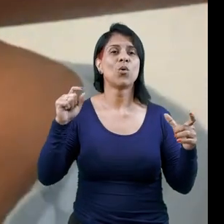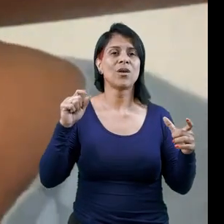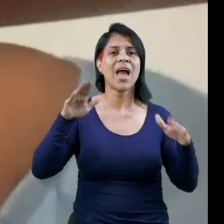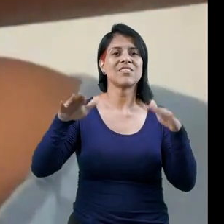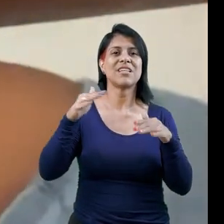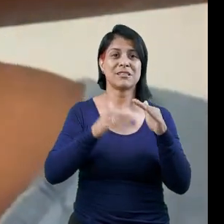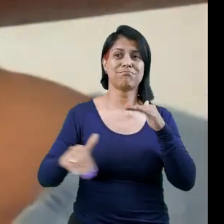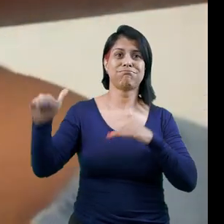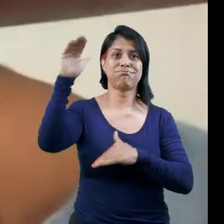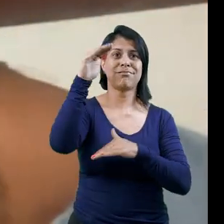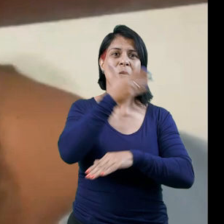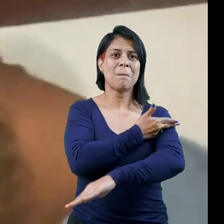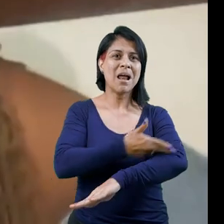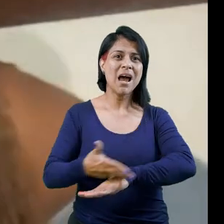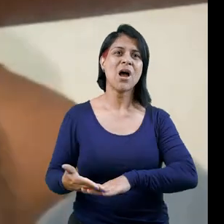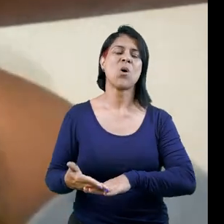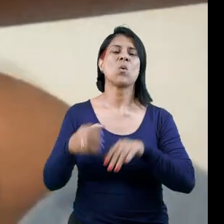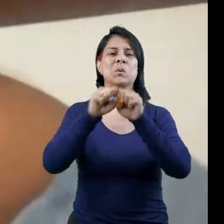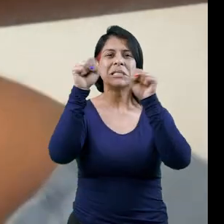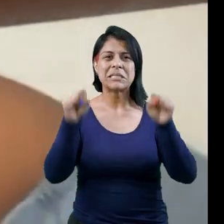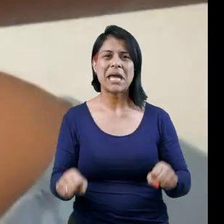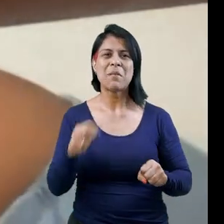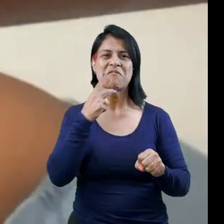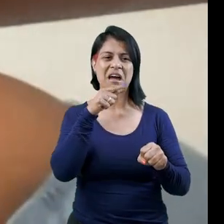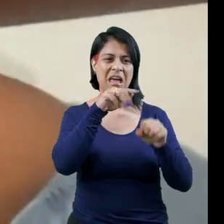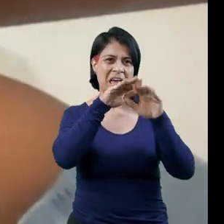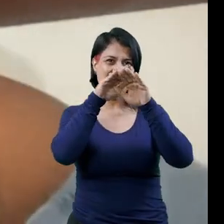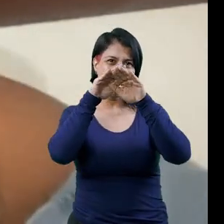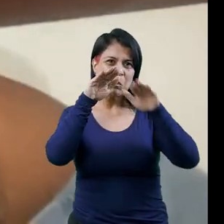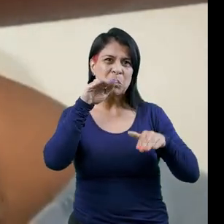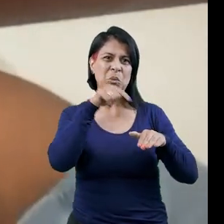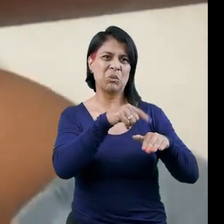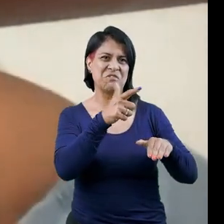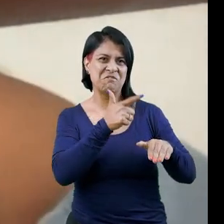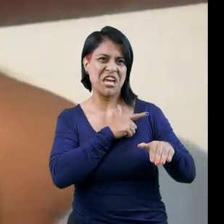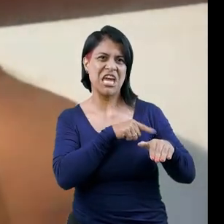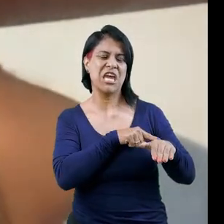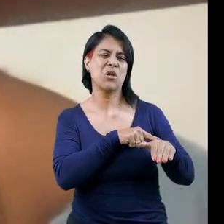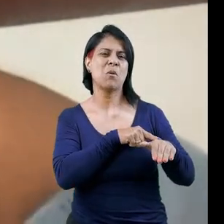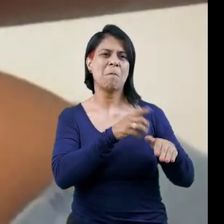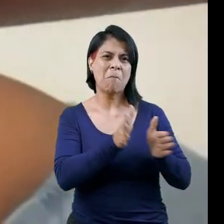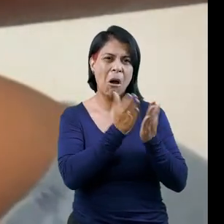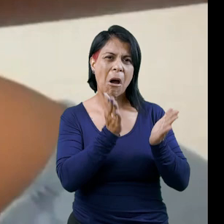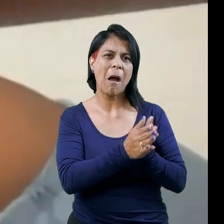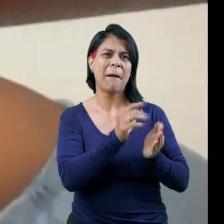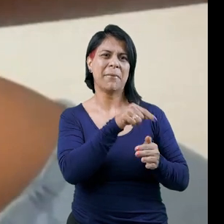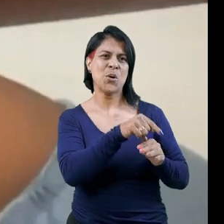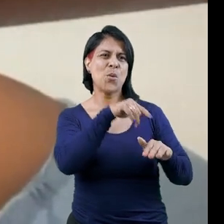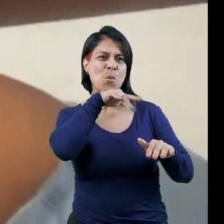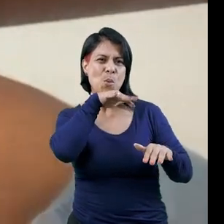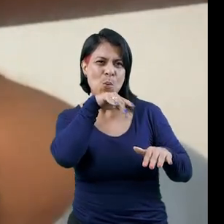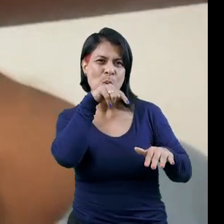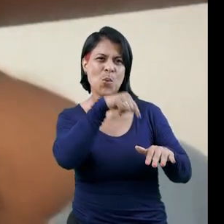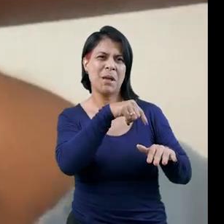que a cisgeneridade aponta como miserável, como feio, como pobre,